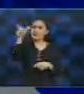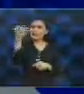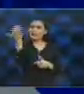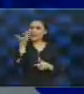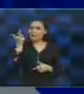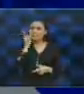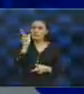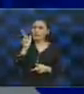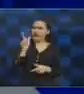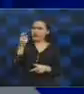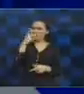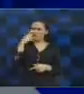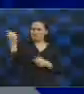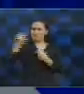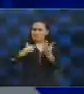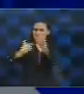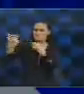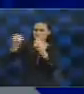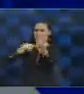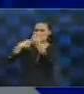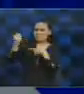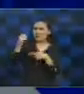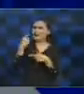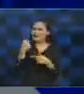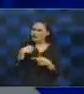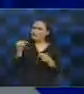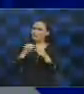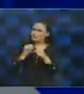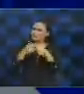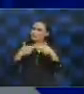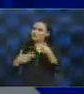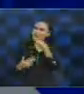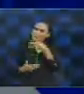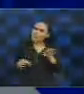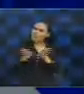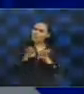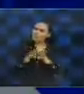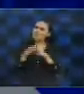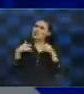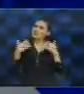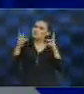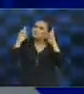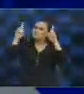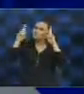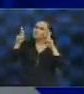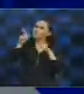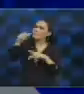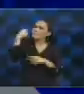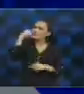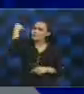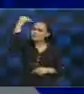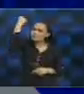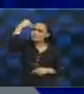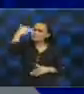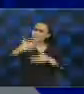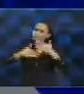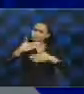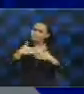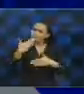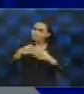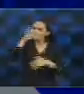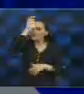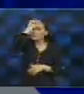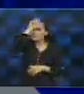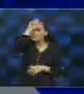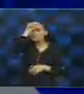Eu não faria assim, eu nunca fiz assim com ninguém. Eu torço para que ele amadureça e futuramente cresça na vida pública. Neste momento,